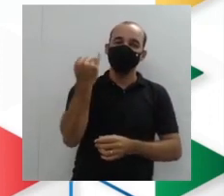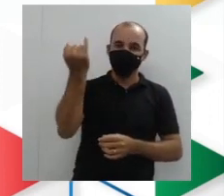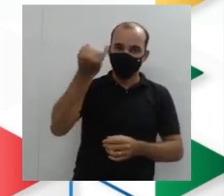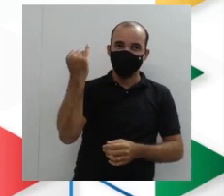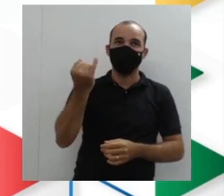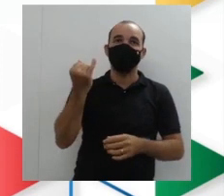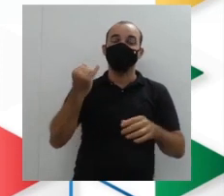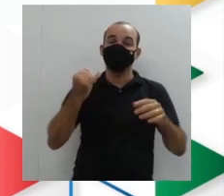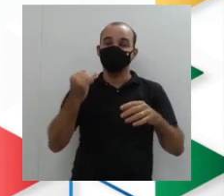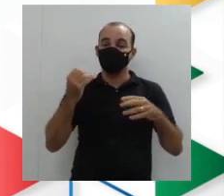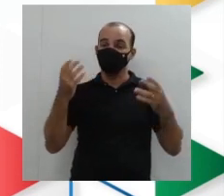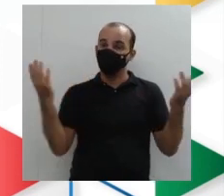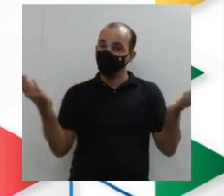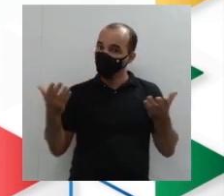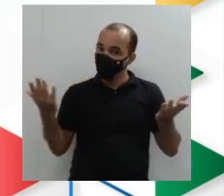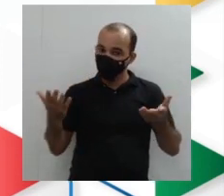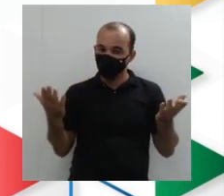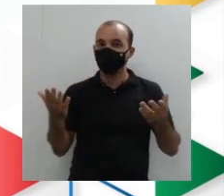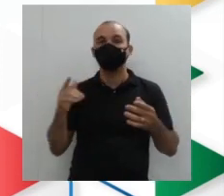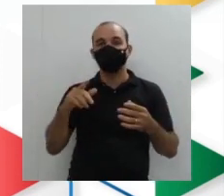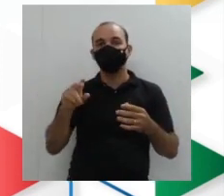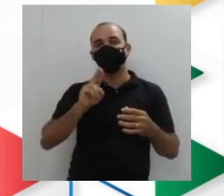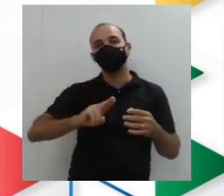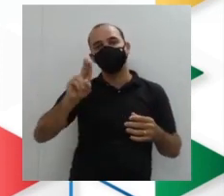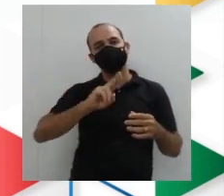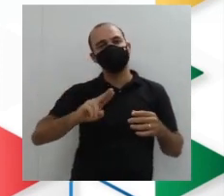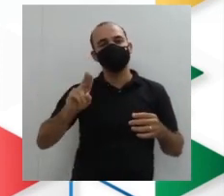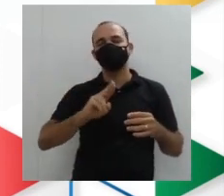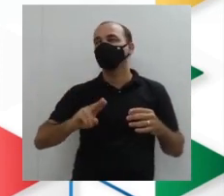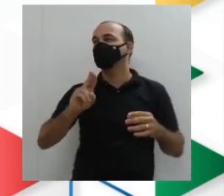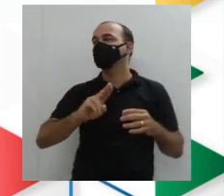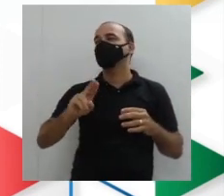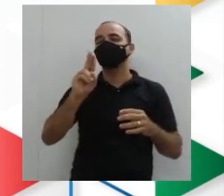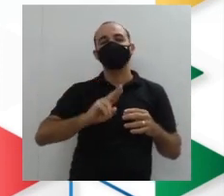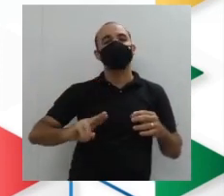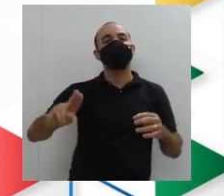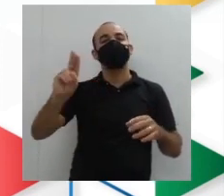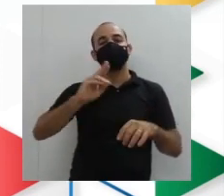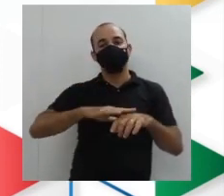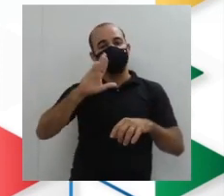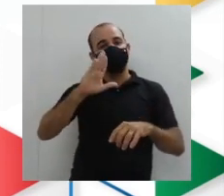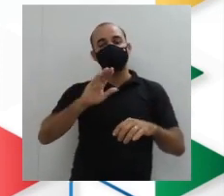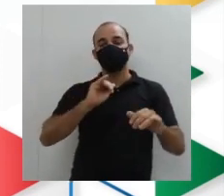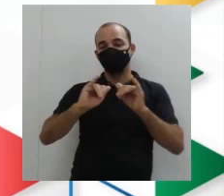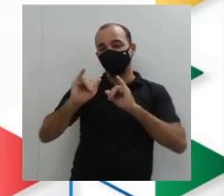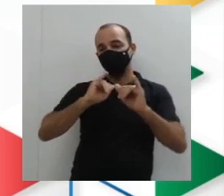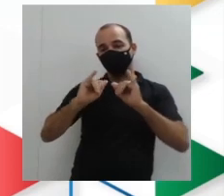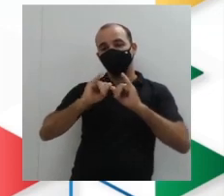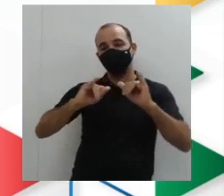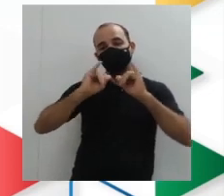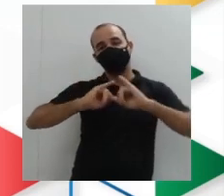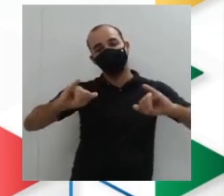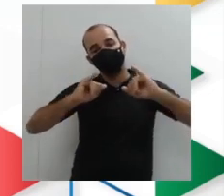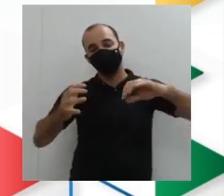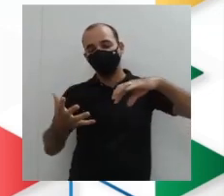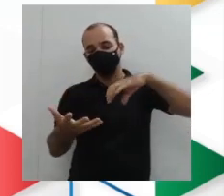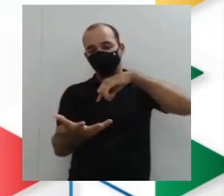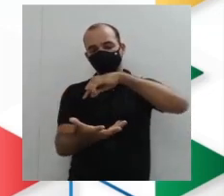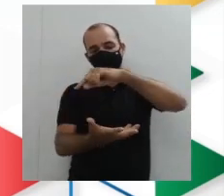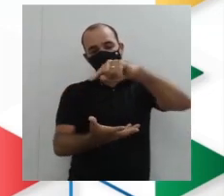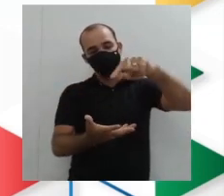na era da informação, pois é um meio de comunicação de massa. O objetivo desse veículo